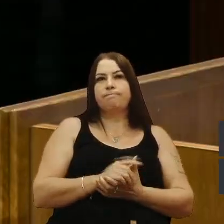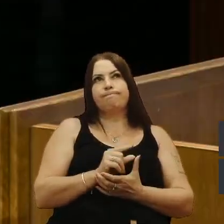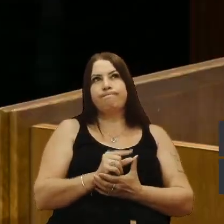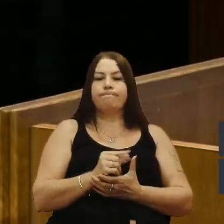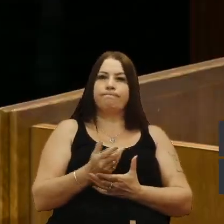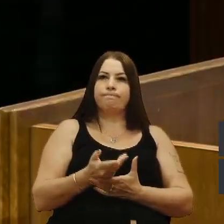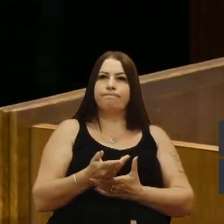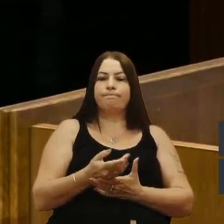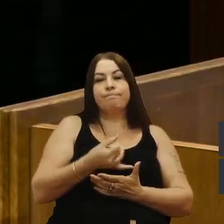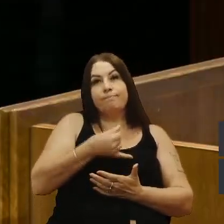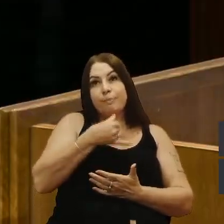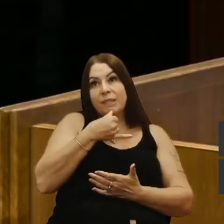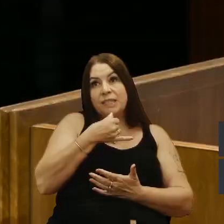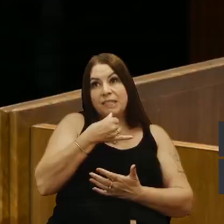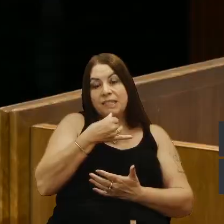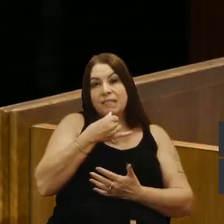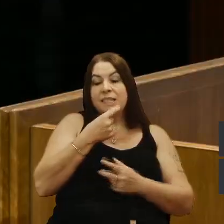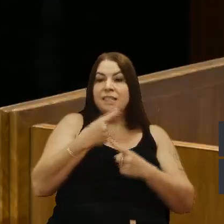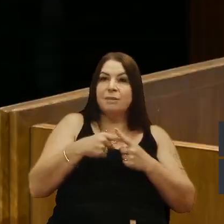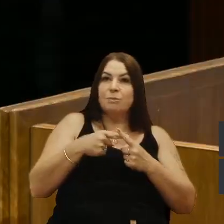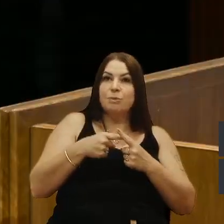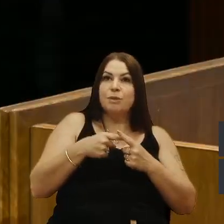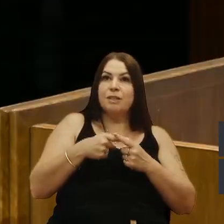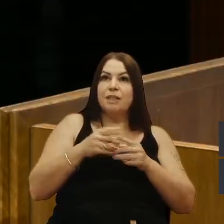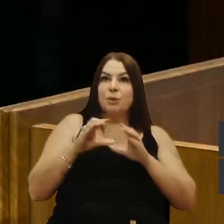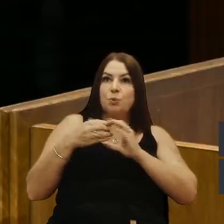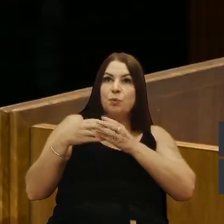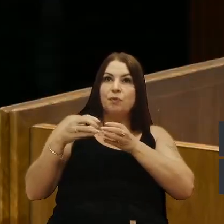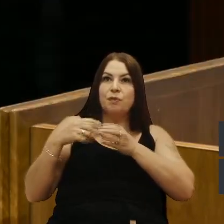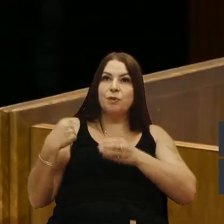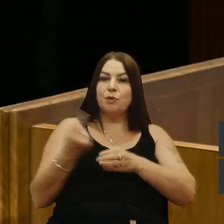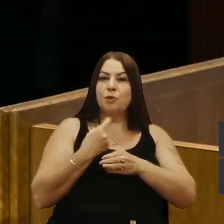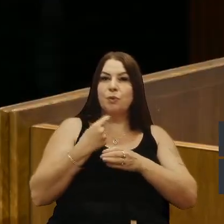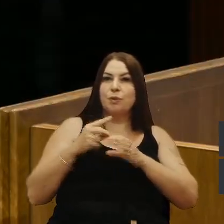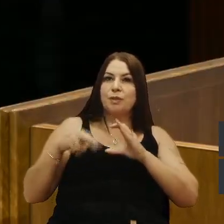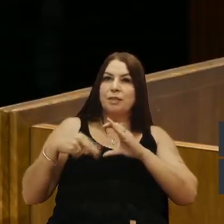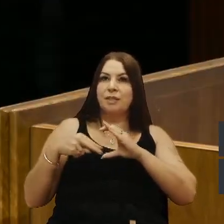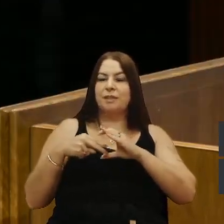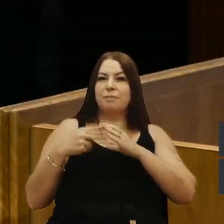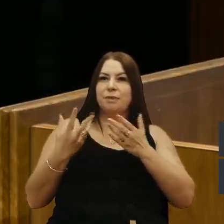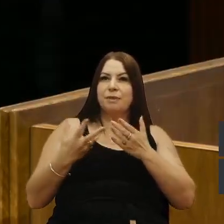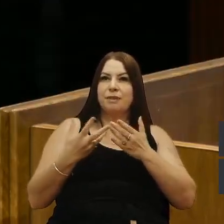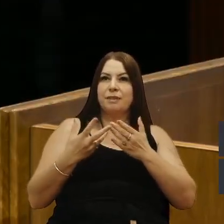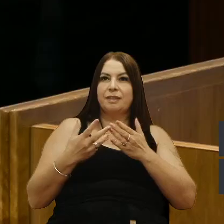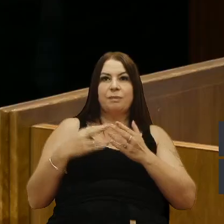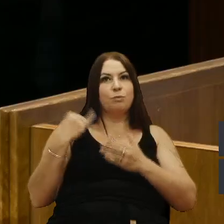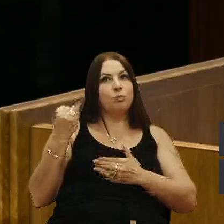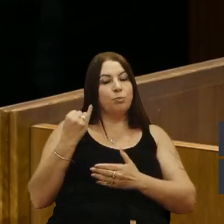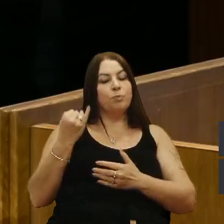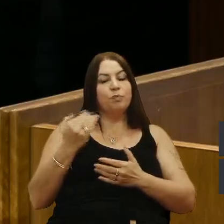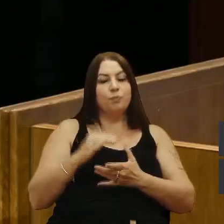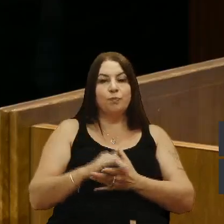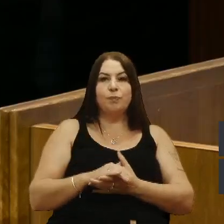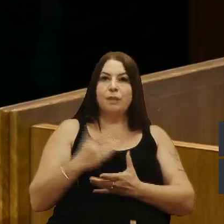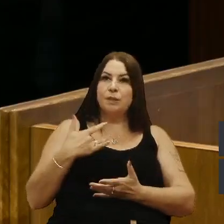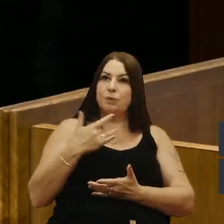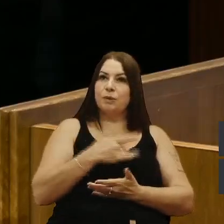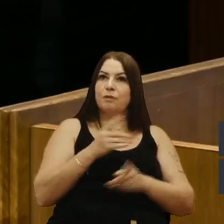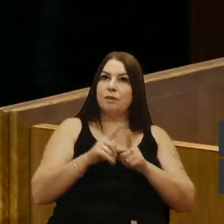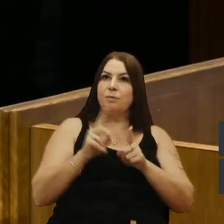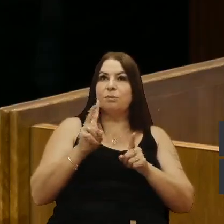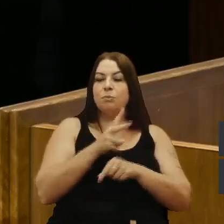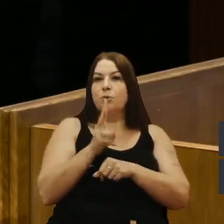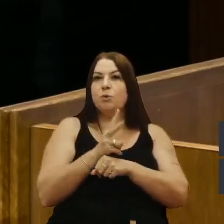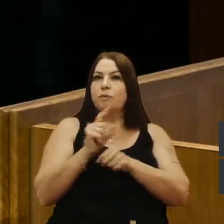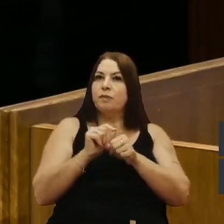pouco entristecido no sentido de que a convivência nossa, enquanto Câmara de Vereadores, ela é muito salutar. Né? A gente procura